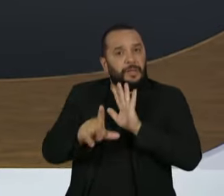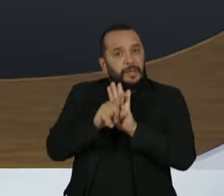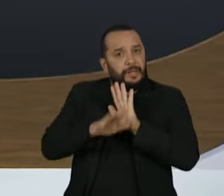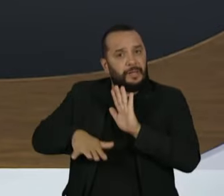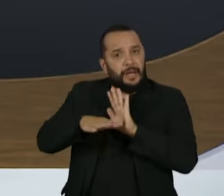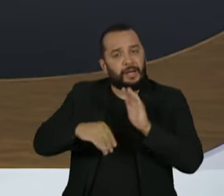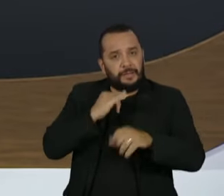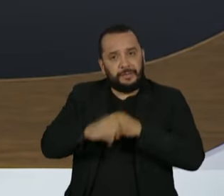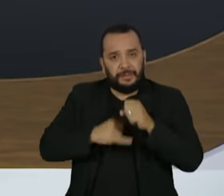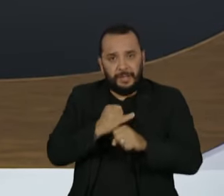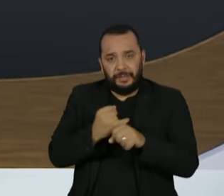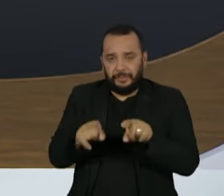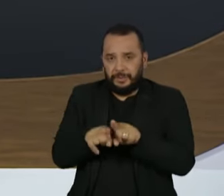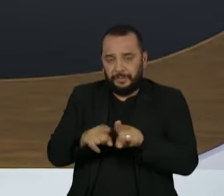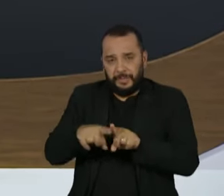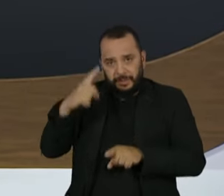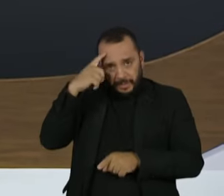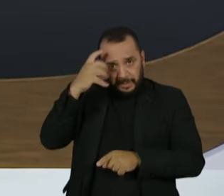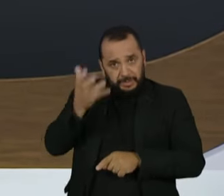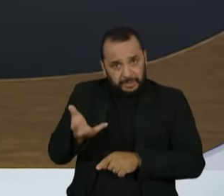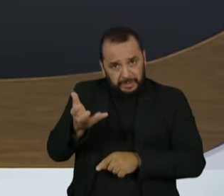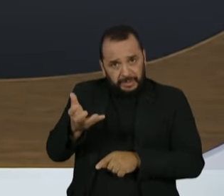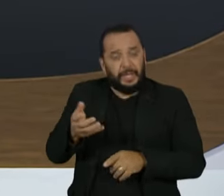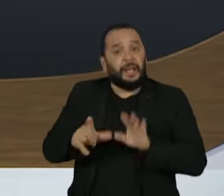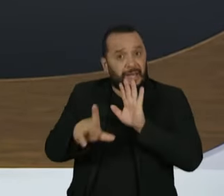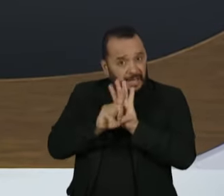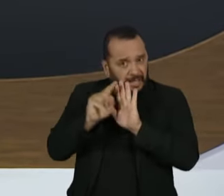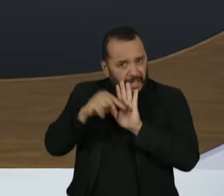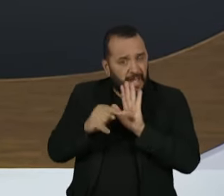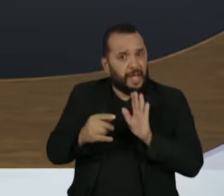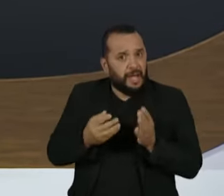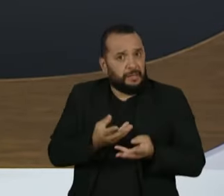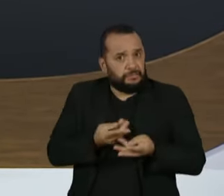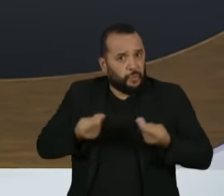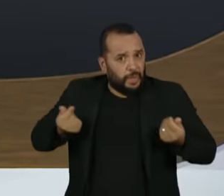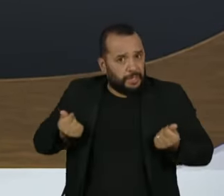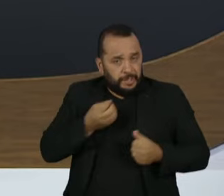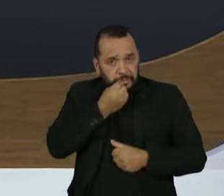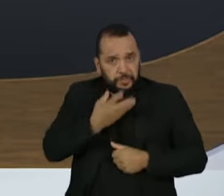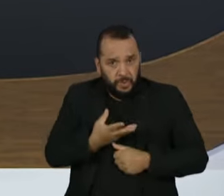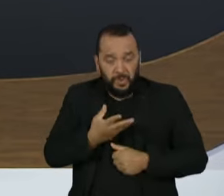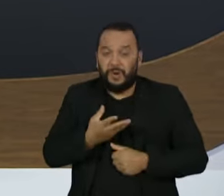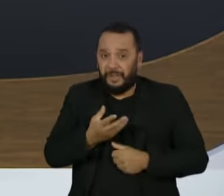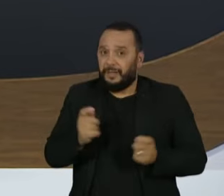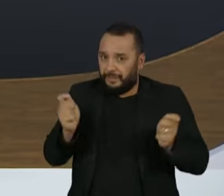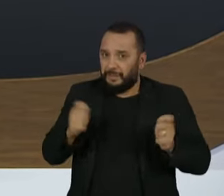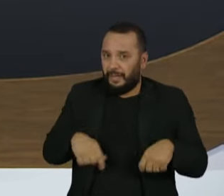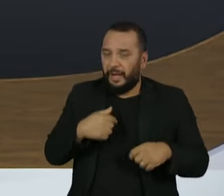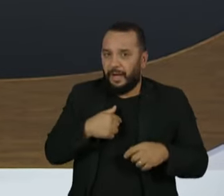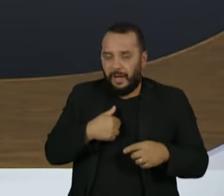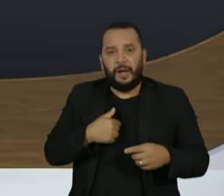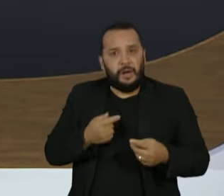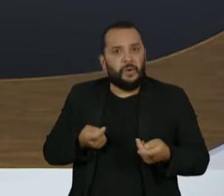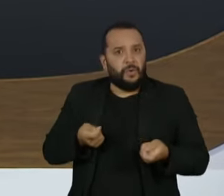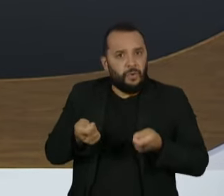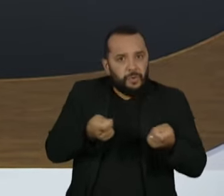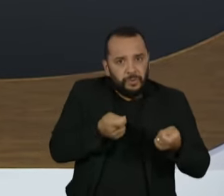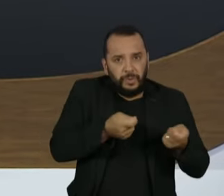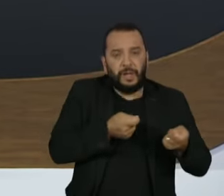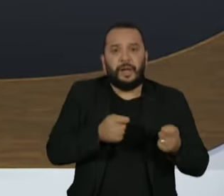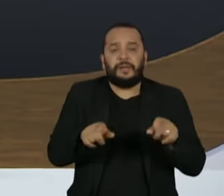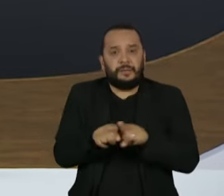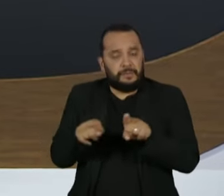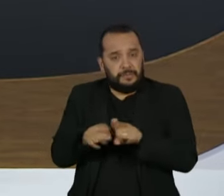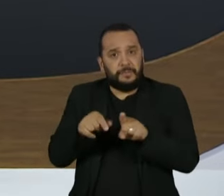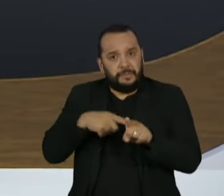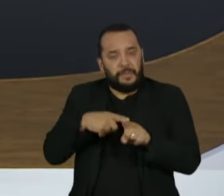do uso da Inteligência Artificial são eficientes serão suficientes para tentar esboçar respostas